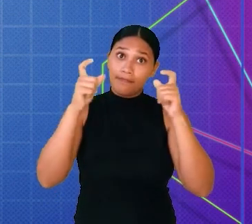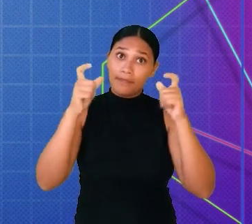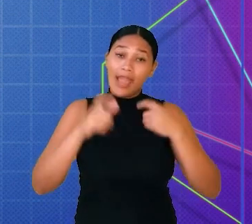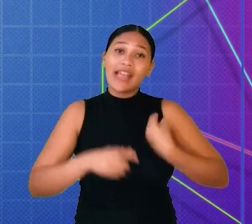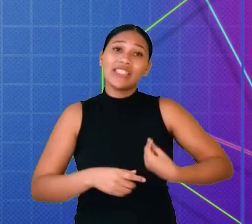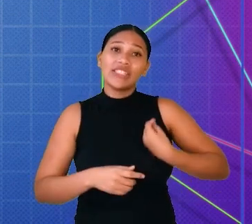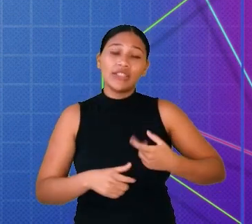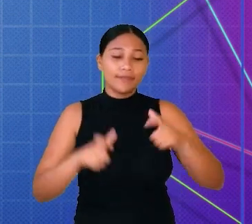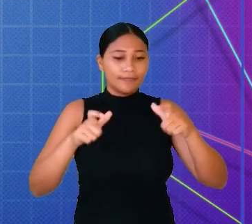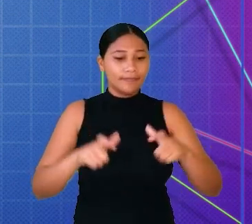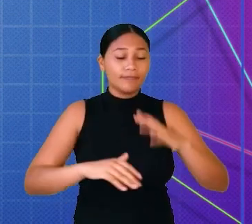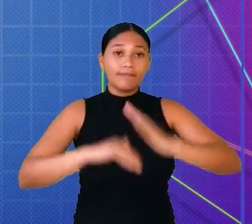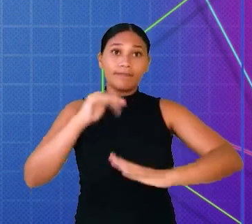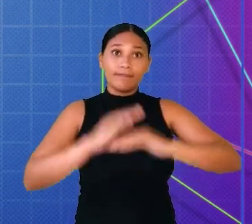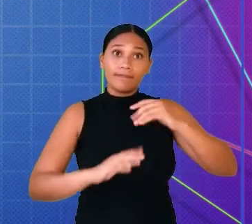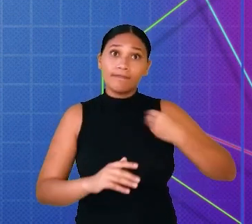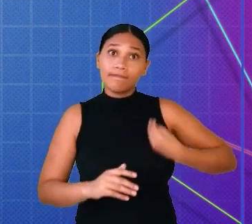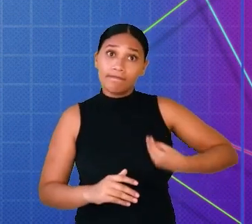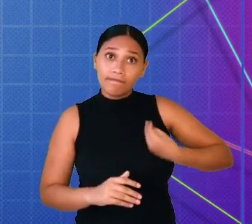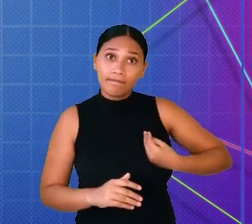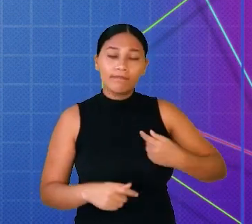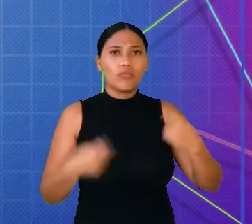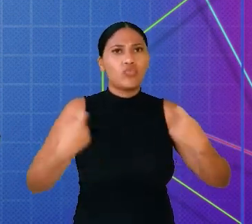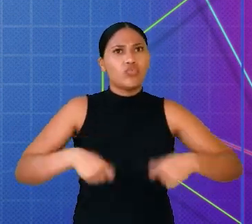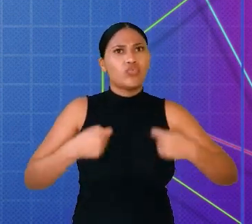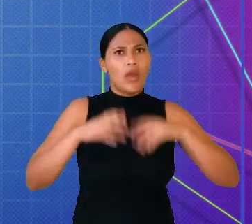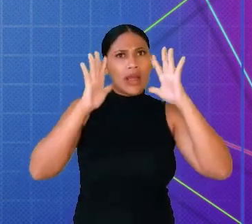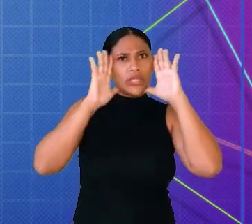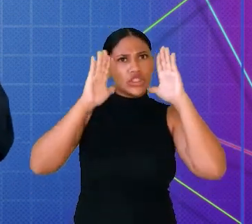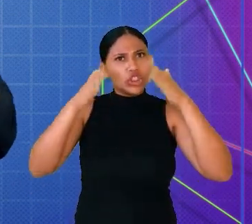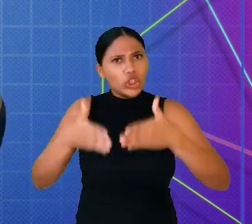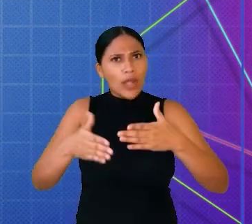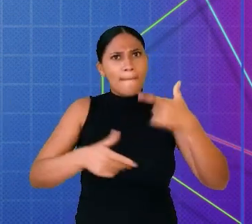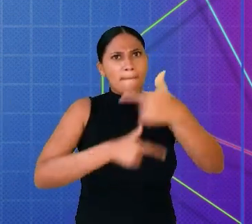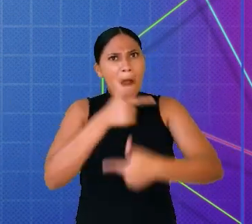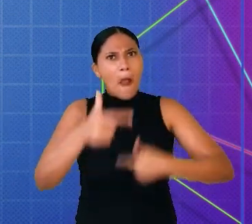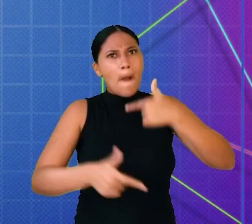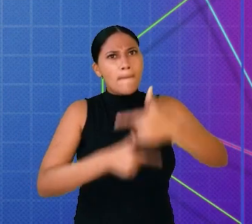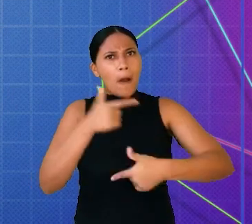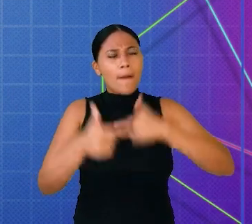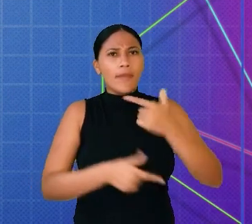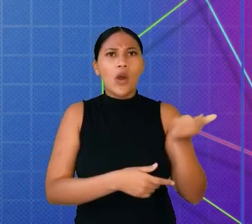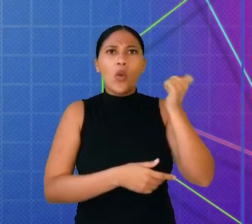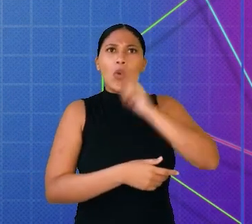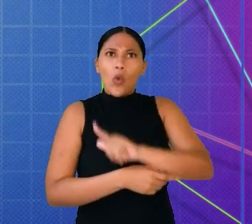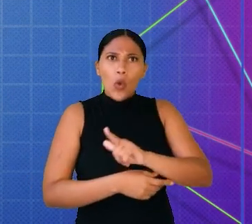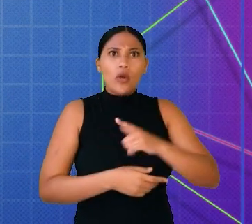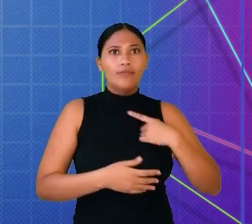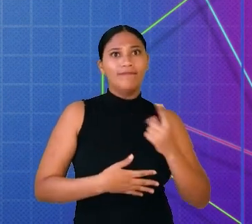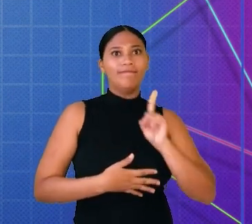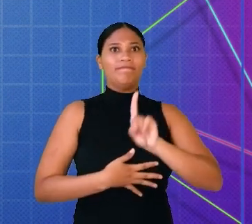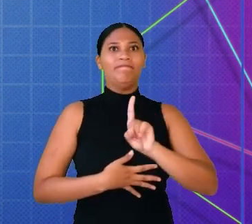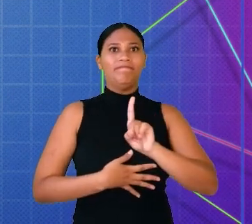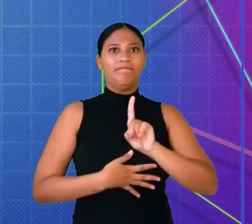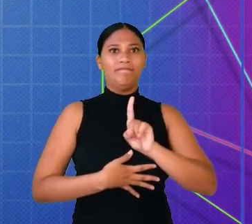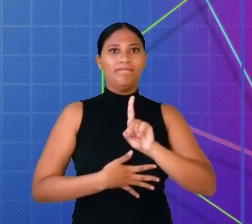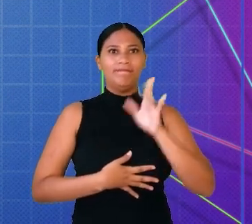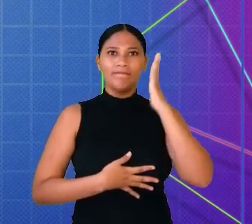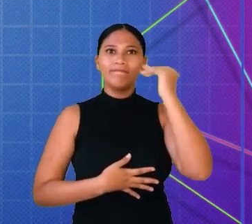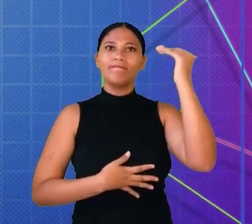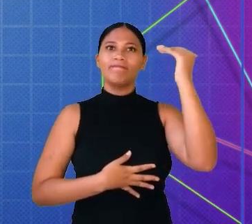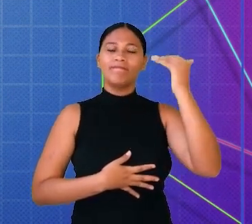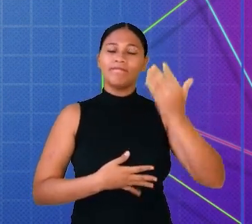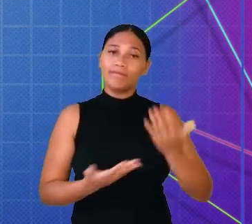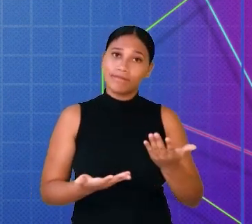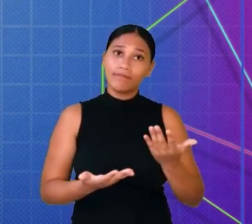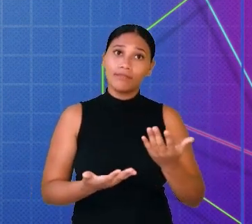atentar que para a existência de um espaço para esses profissionais é necessária muita dedicação e trabalho duro para ocupar um espaço nessa indústria.